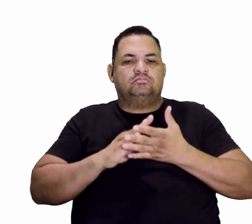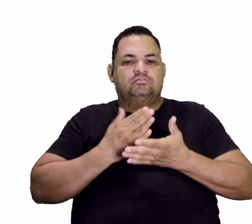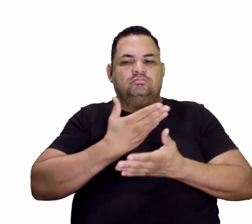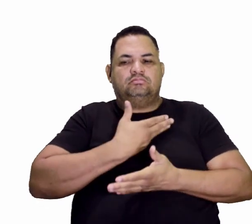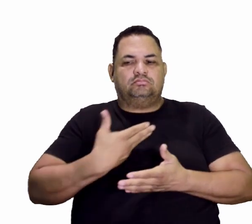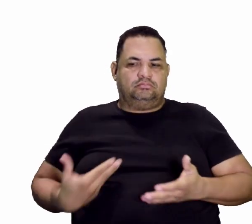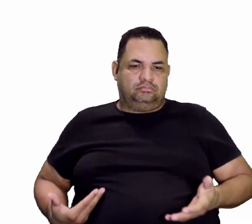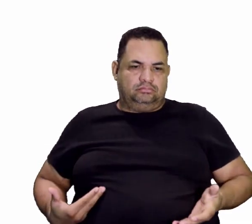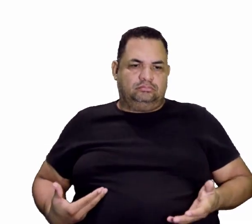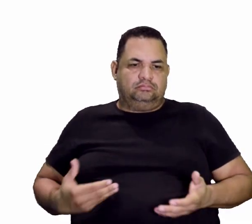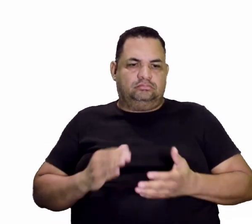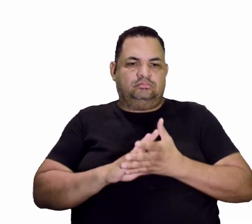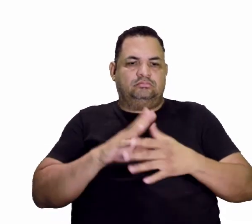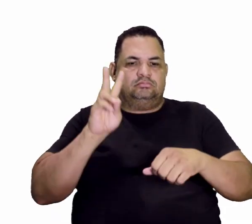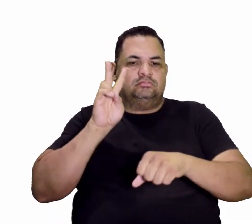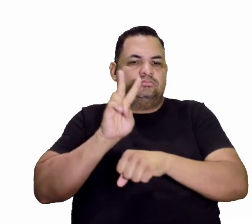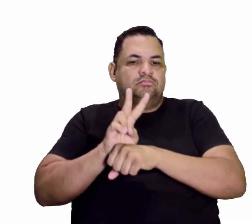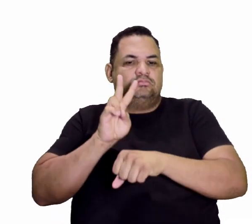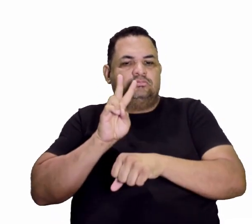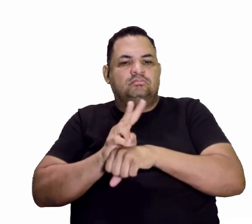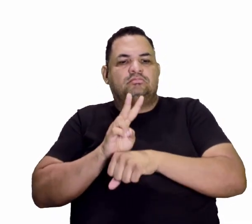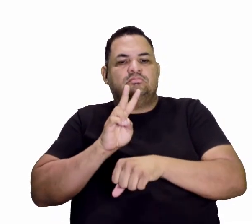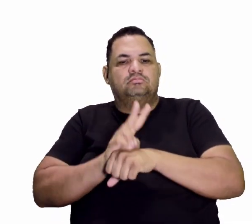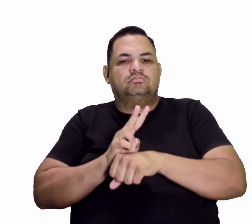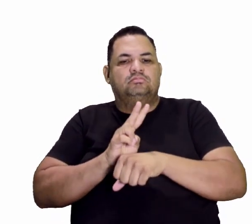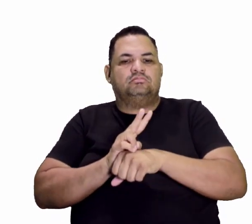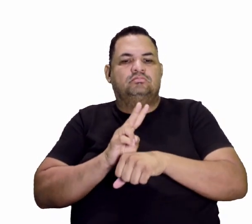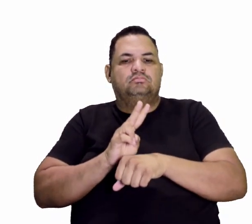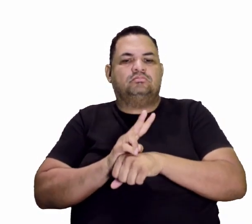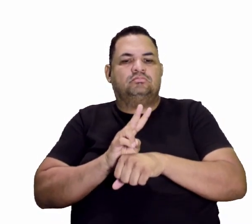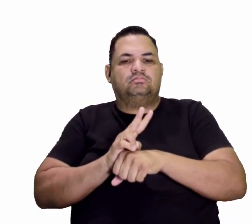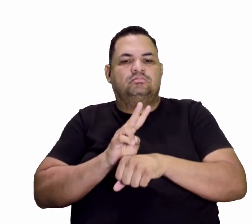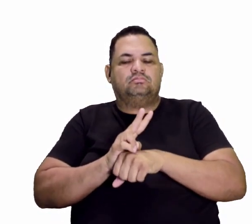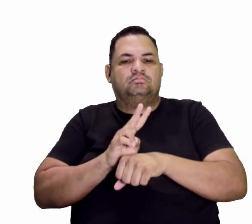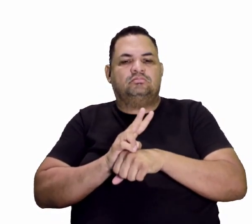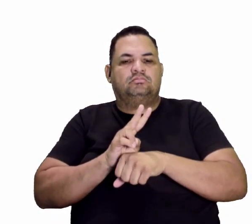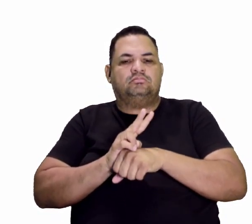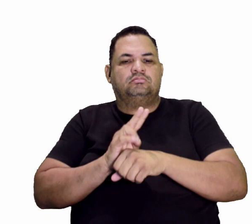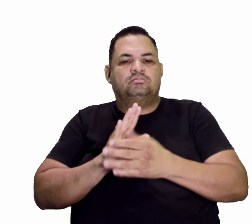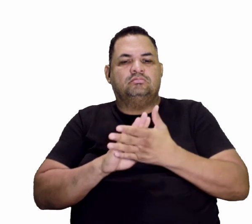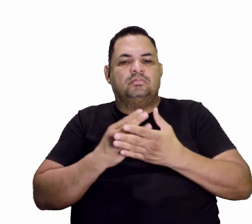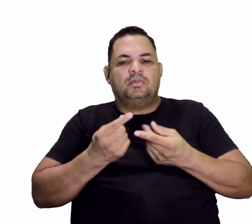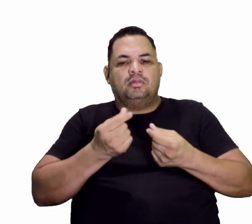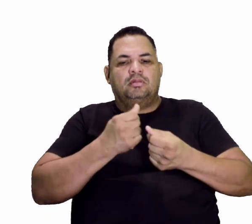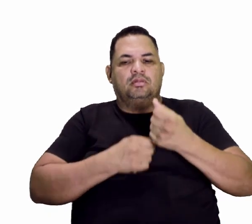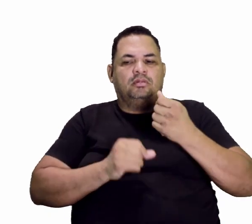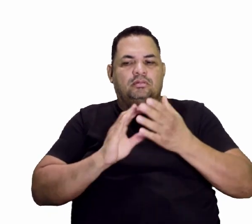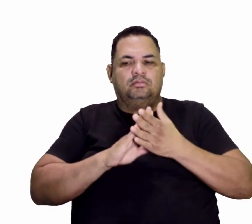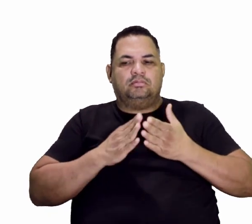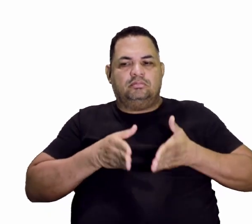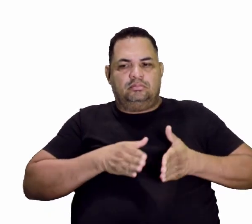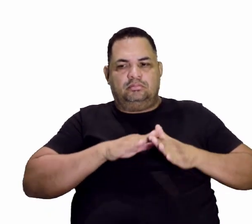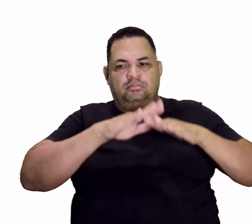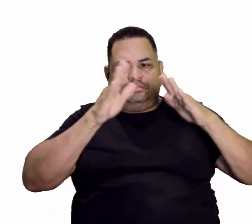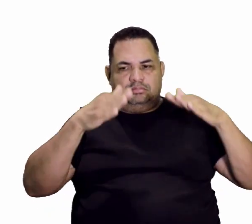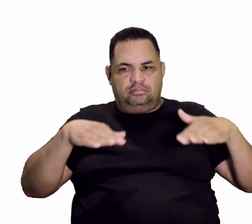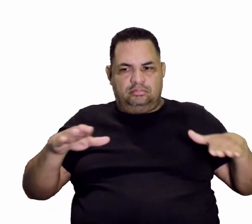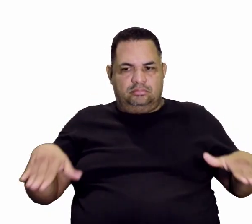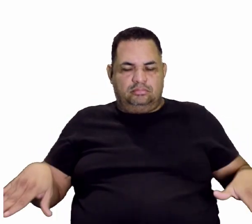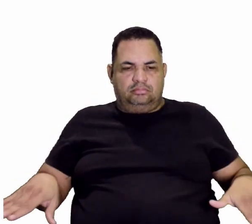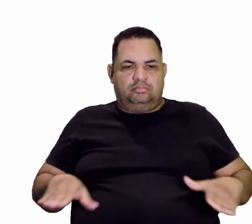mercado federal? Ou D, protecionismo comercial marítimo? E lá é B,